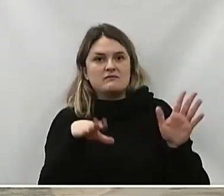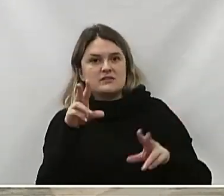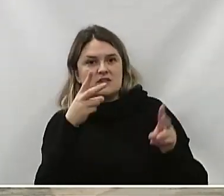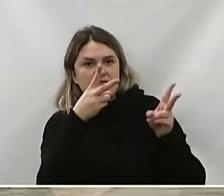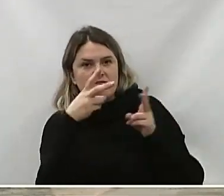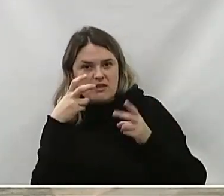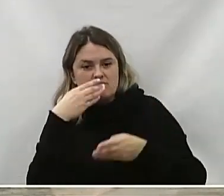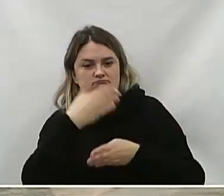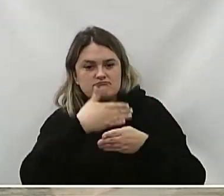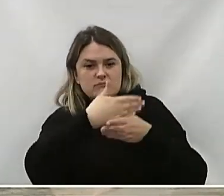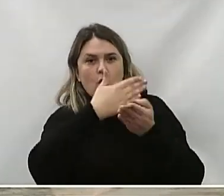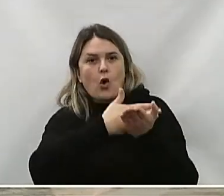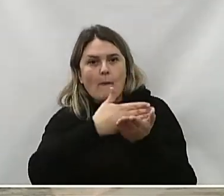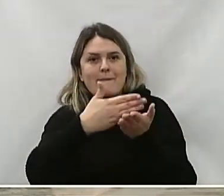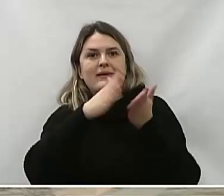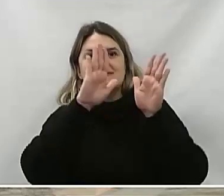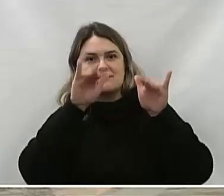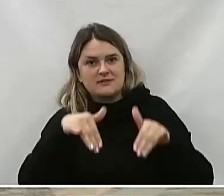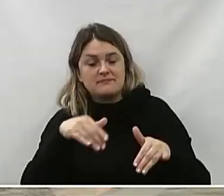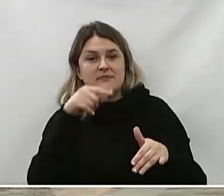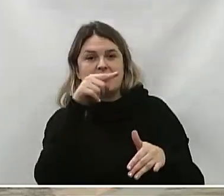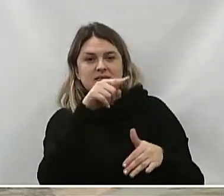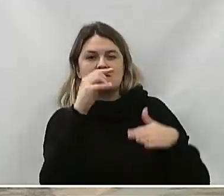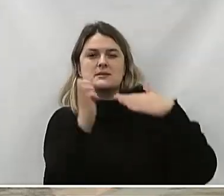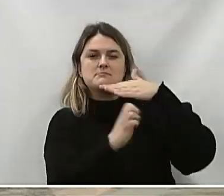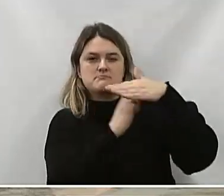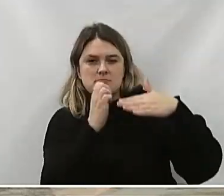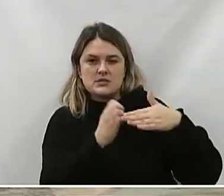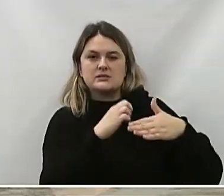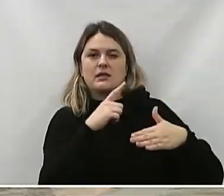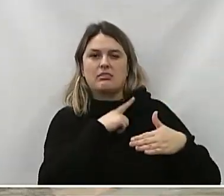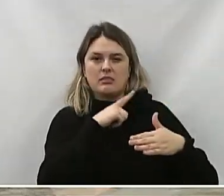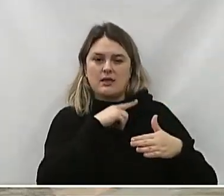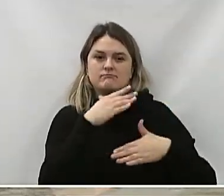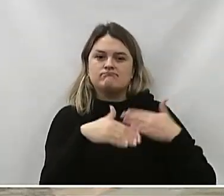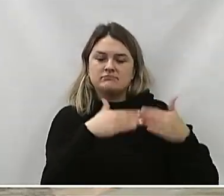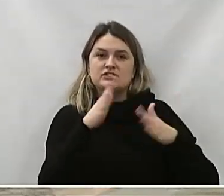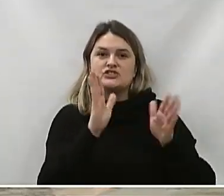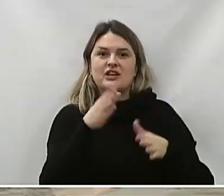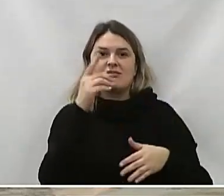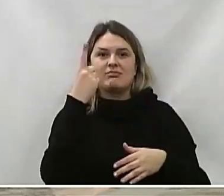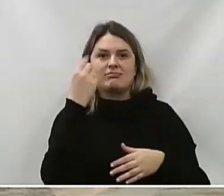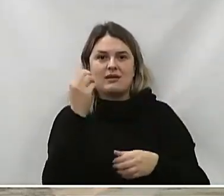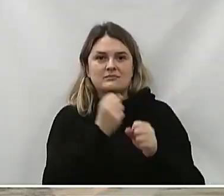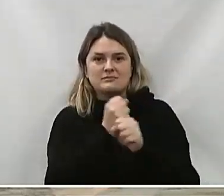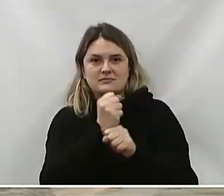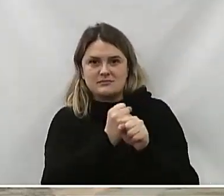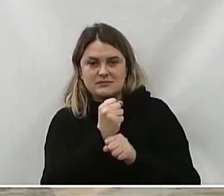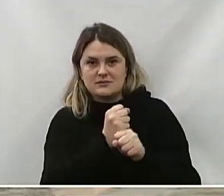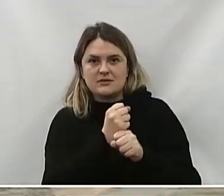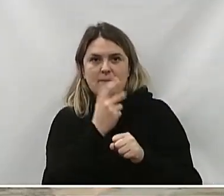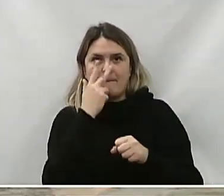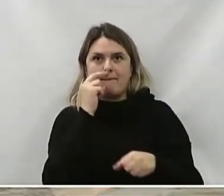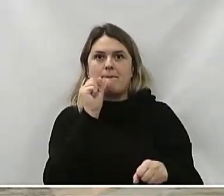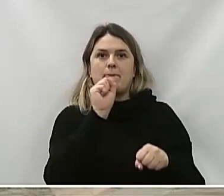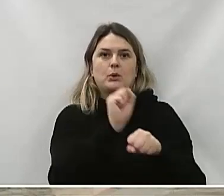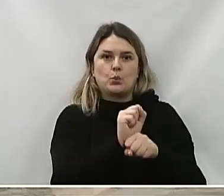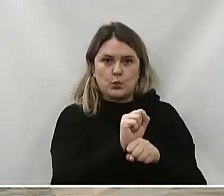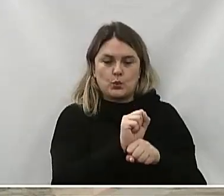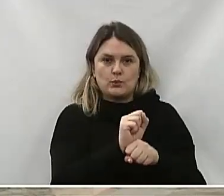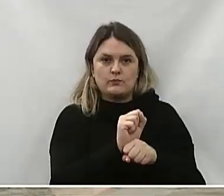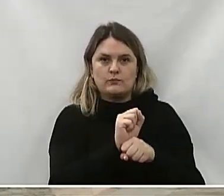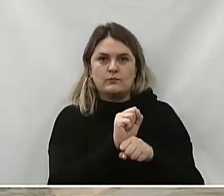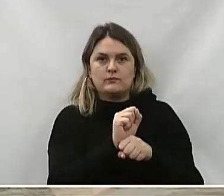obra começar e terminar e essa empresa tá lá se dedicando a mais de 10 anos essa obra tá parada